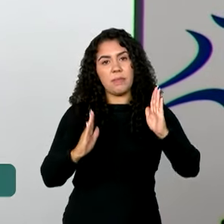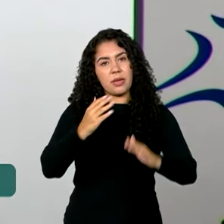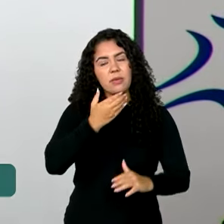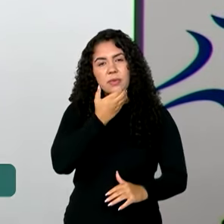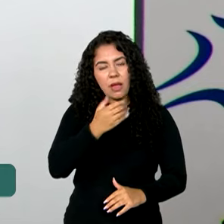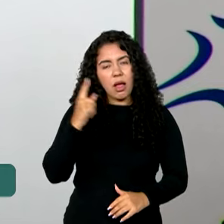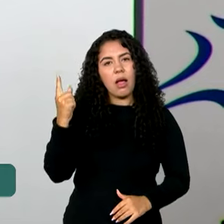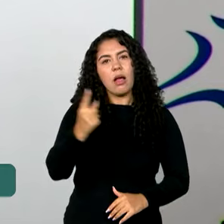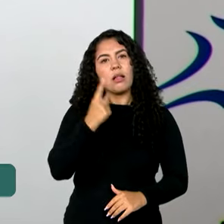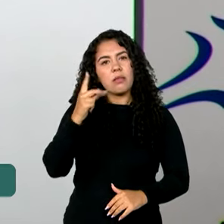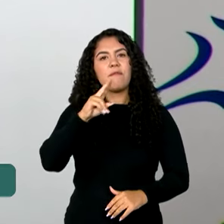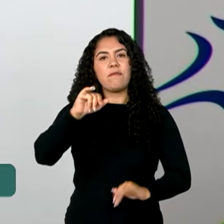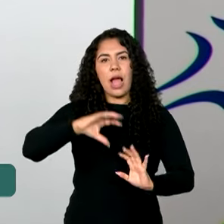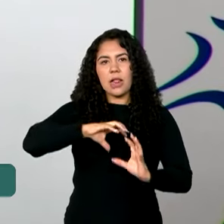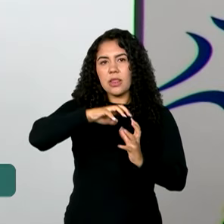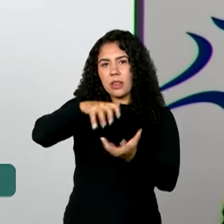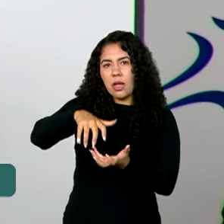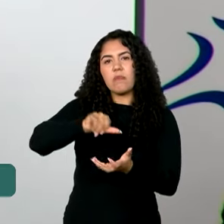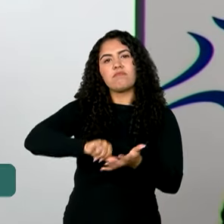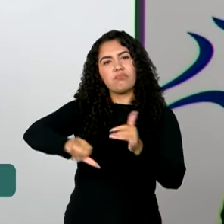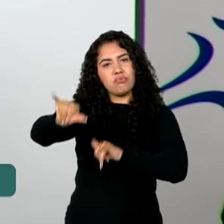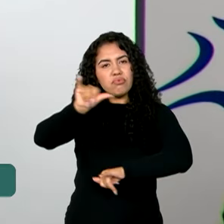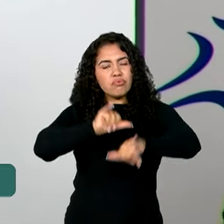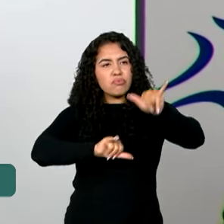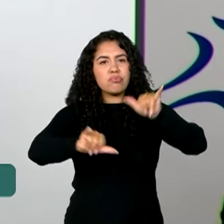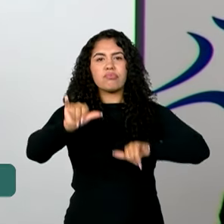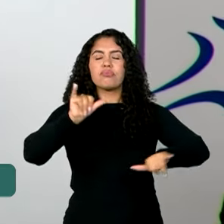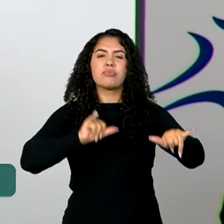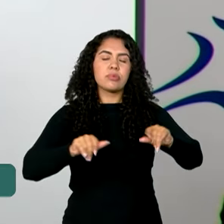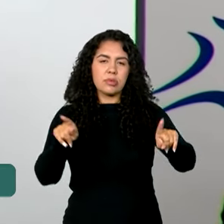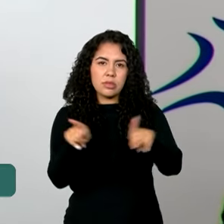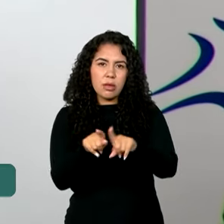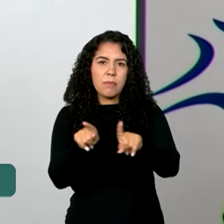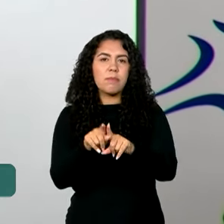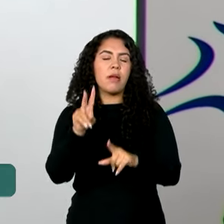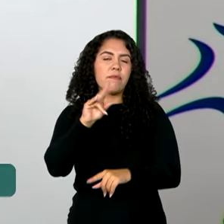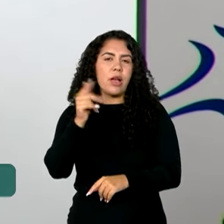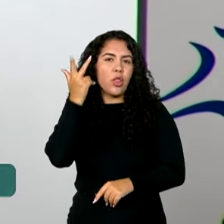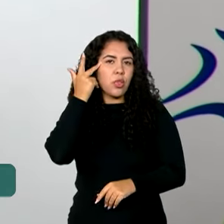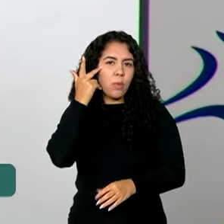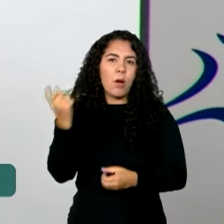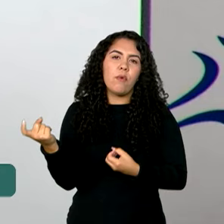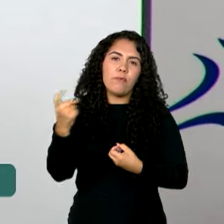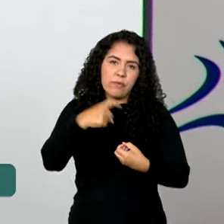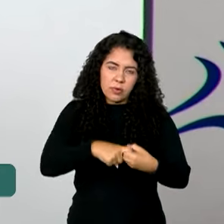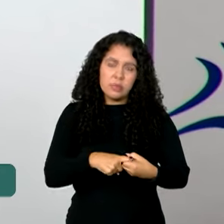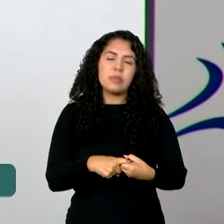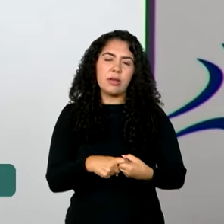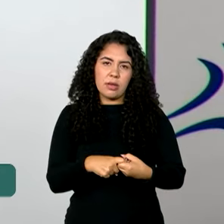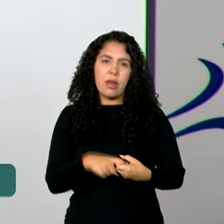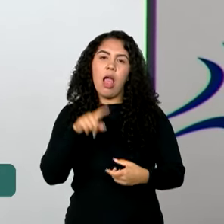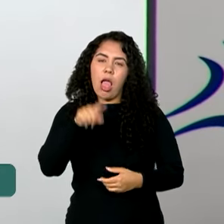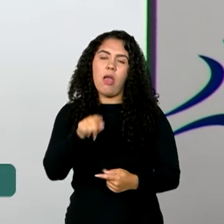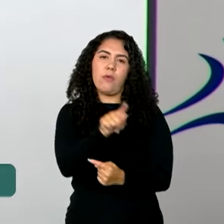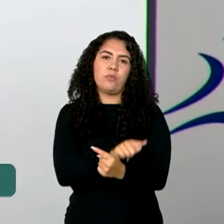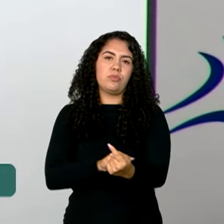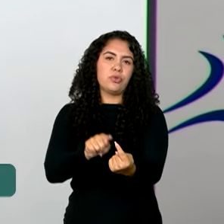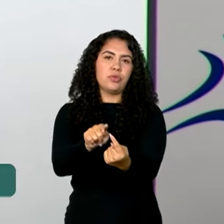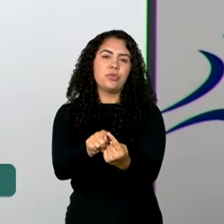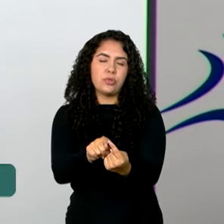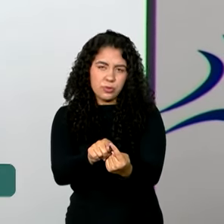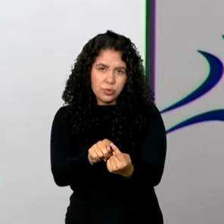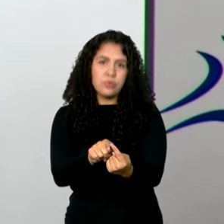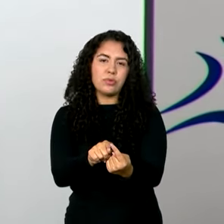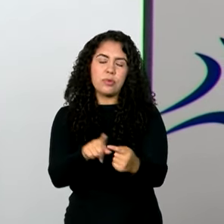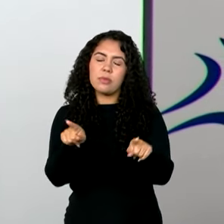voos internacionais, retomando a total normalidade de Ribeirão Preto. E esse é o grande objetivo, esse é o